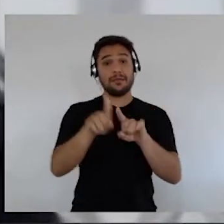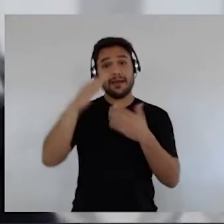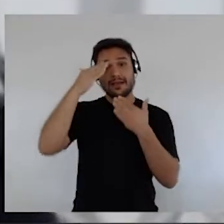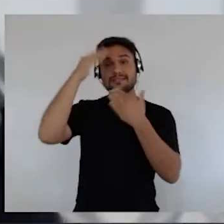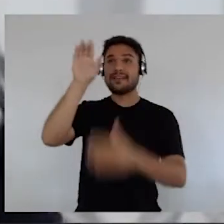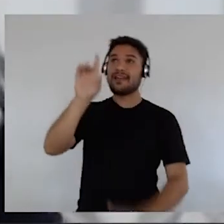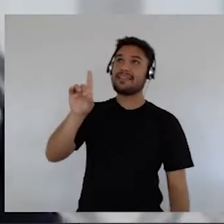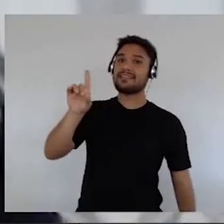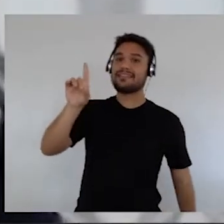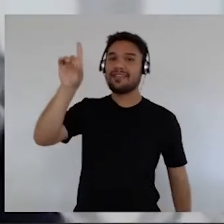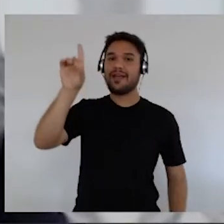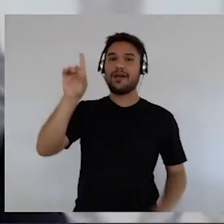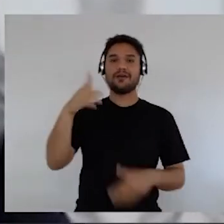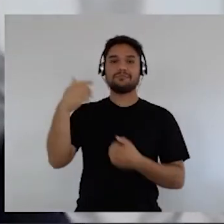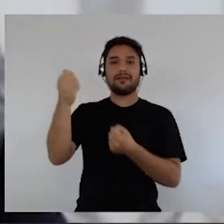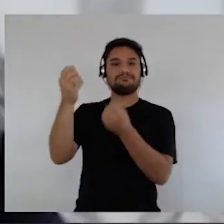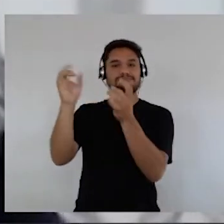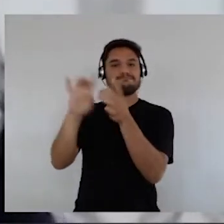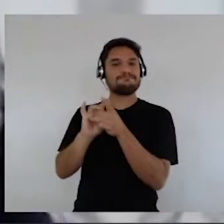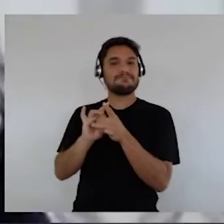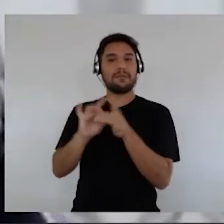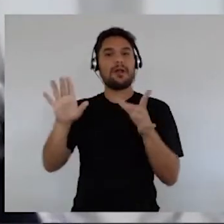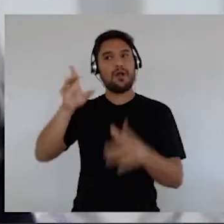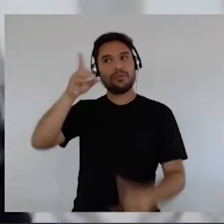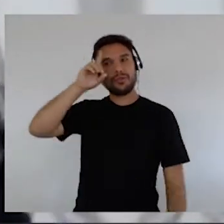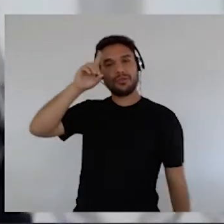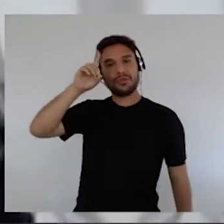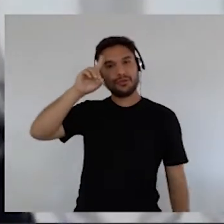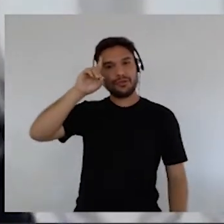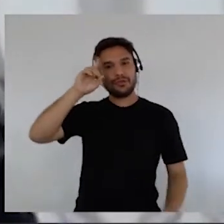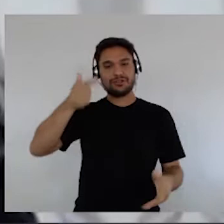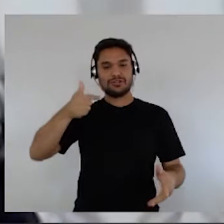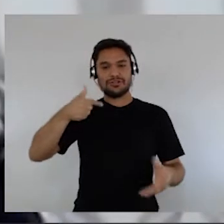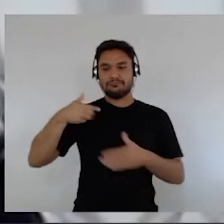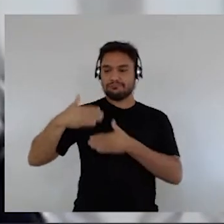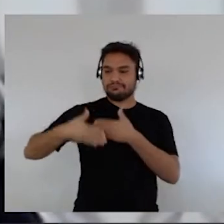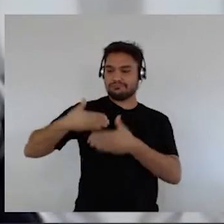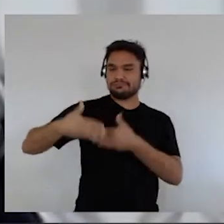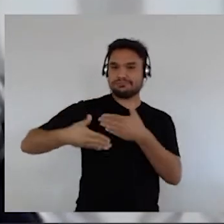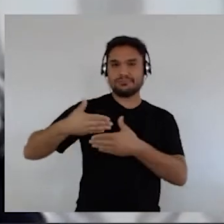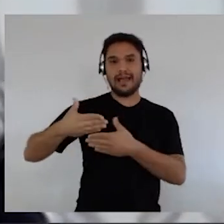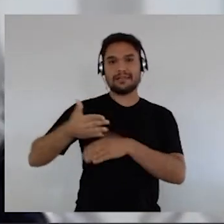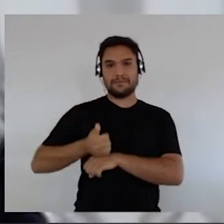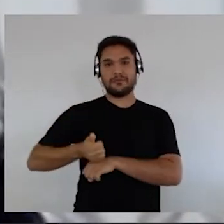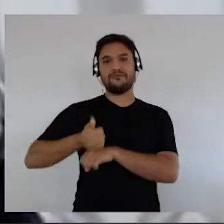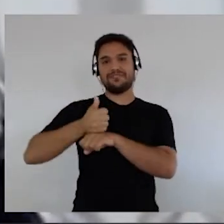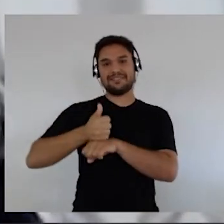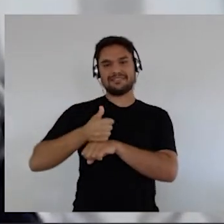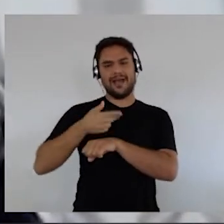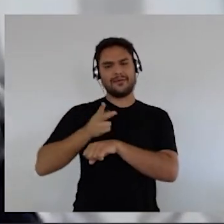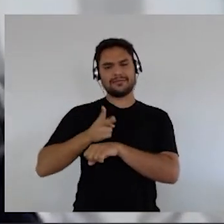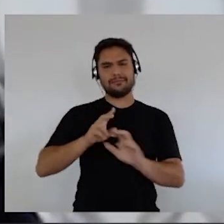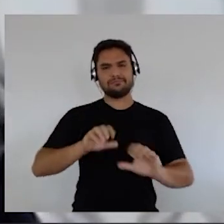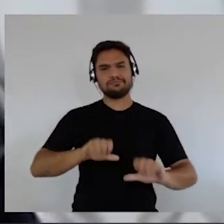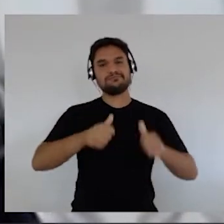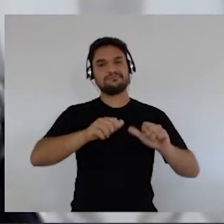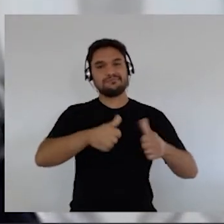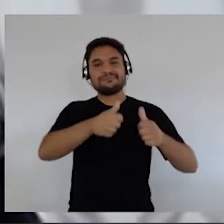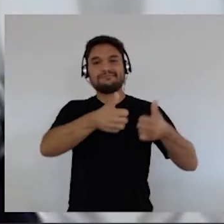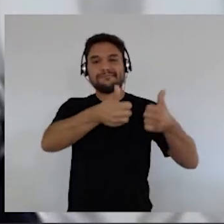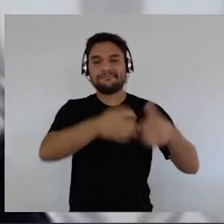pela oportunidade que me tem concedido todos os dias nessa carreira tão linda e no aperfeiçoamento da nossa